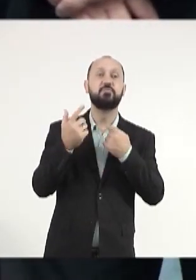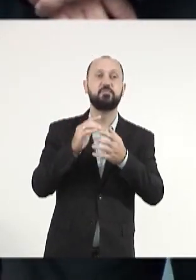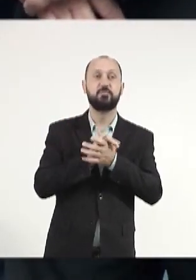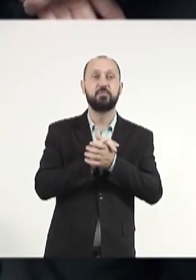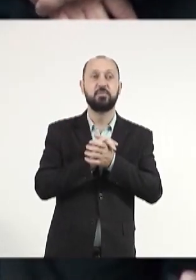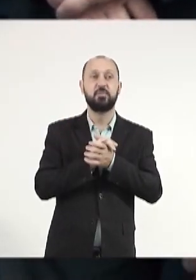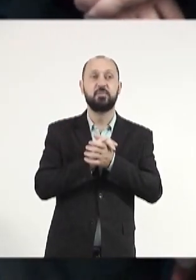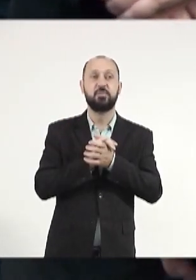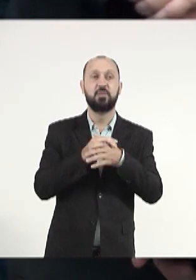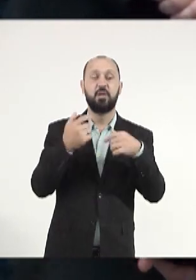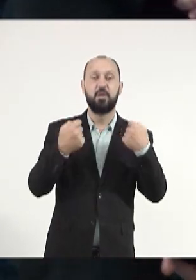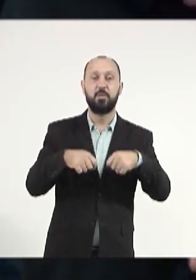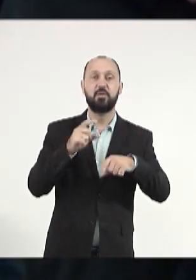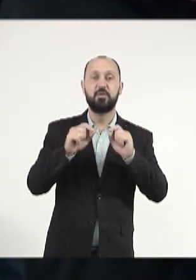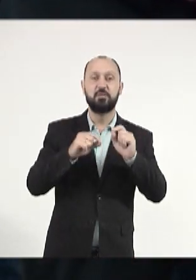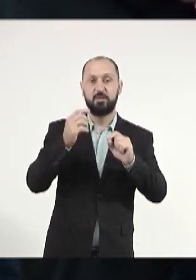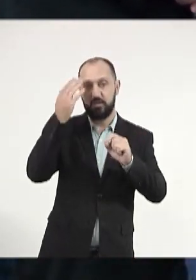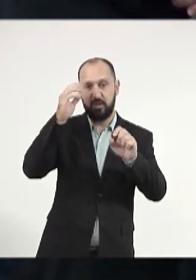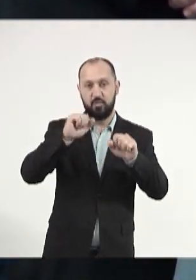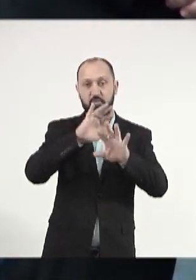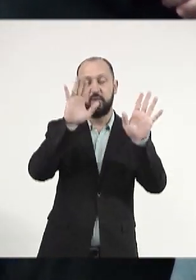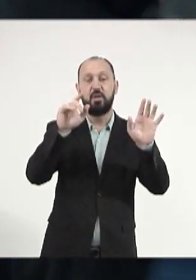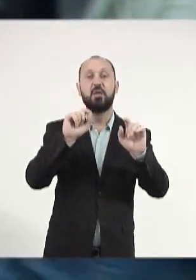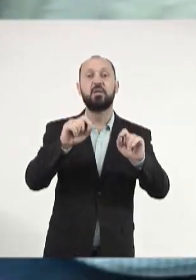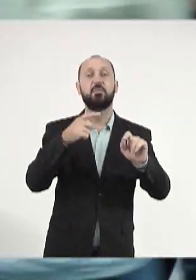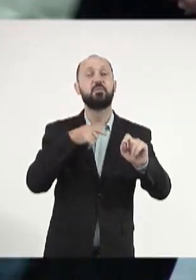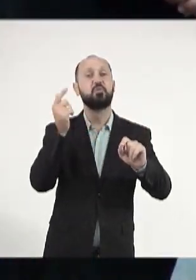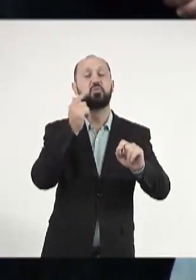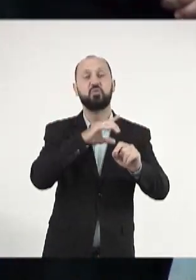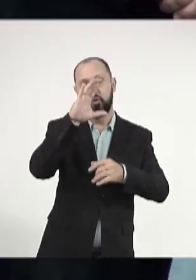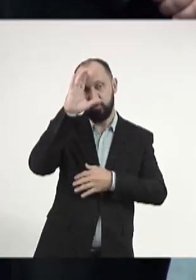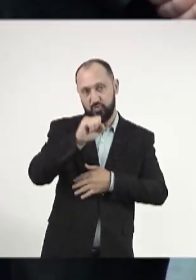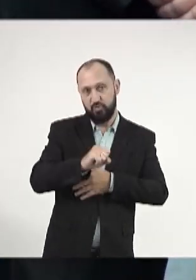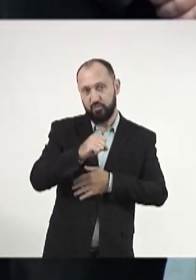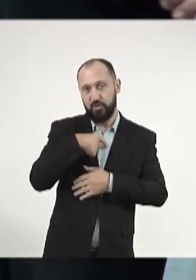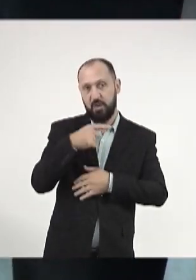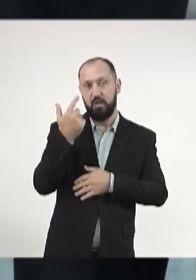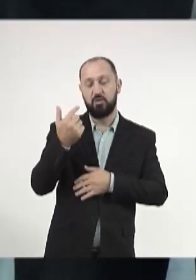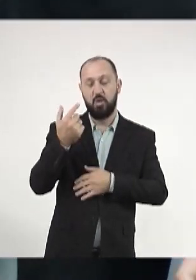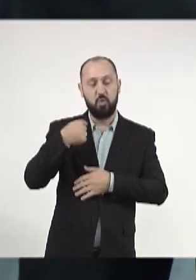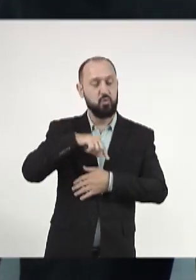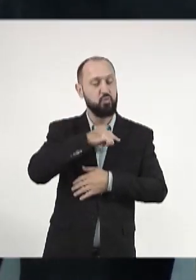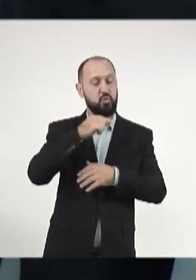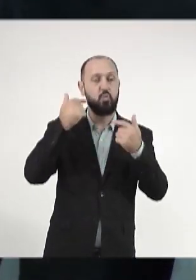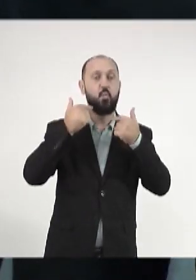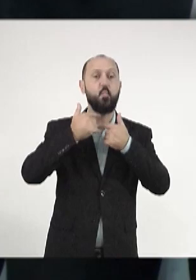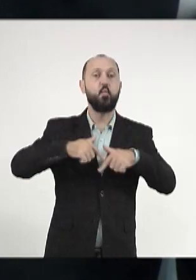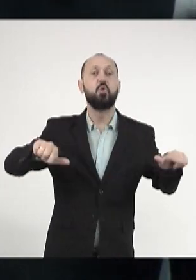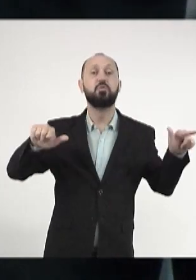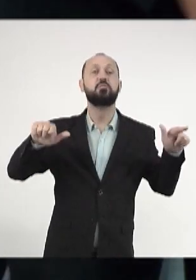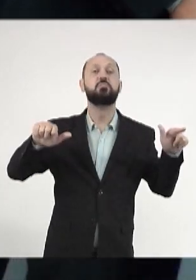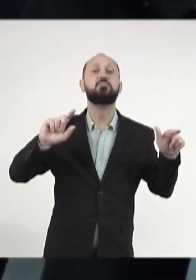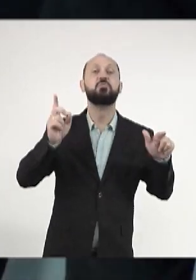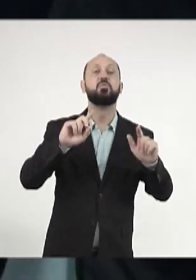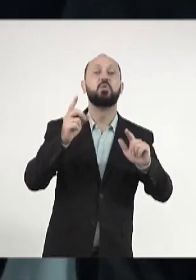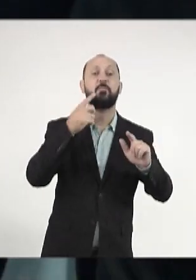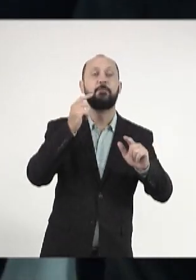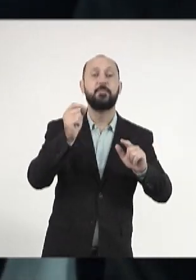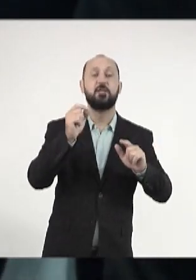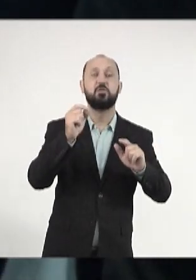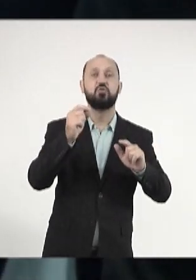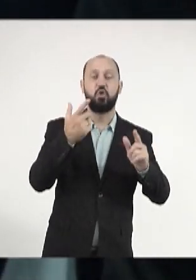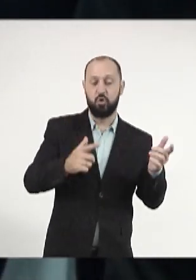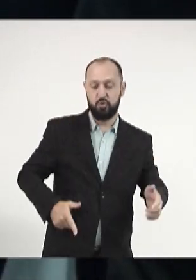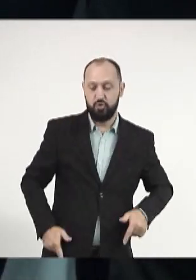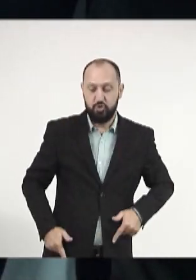Então, a gente precisa compreender que, para a gente resolver isso, é preciso a gente se desarmar. E a gente se desarmar não é se desarmar somente